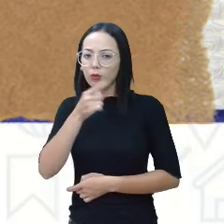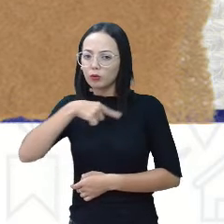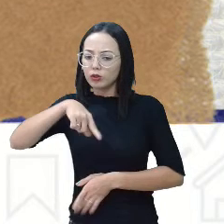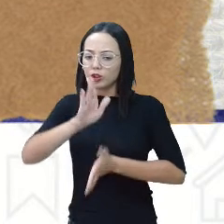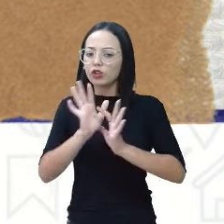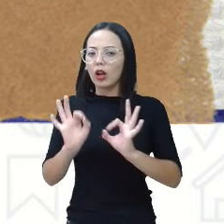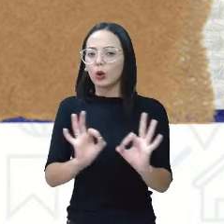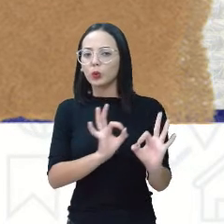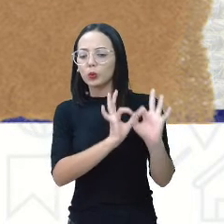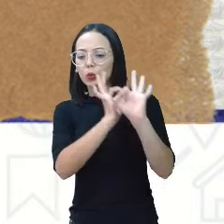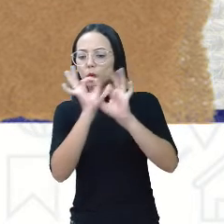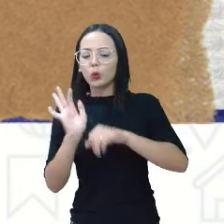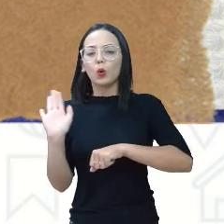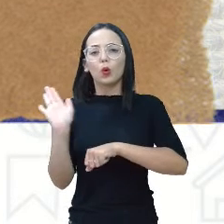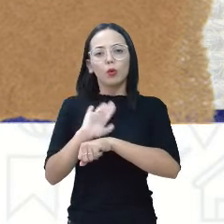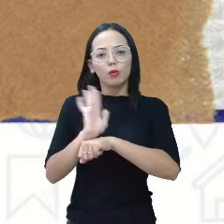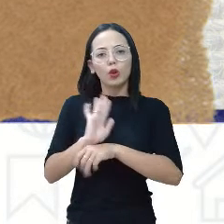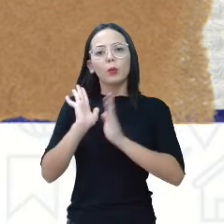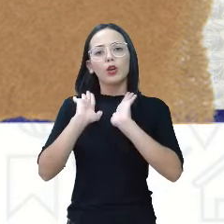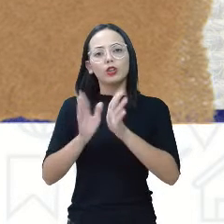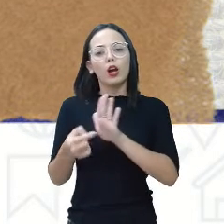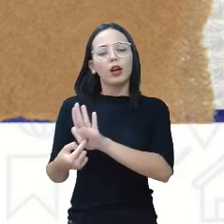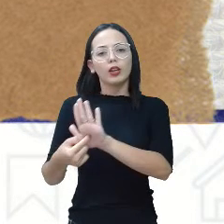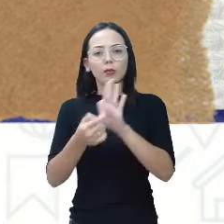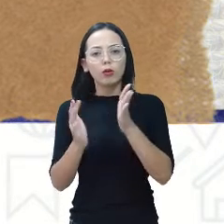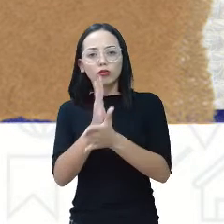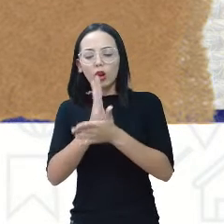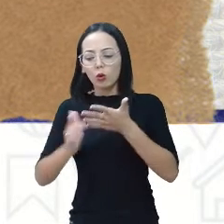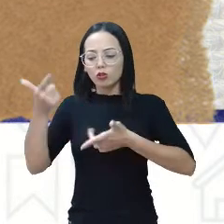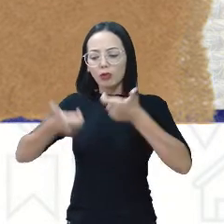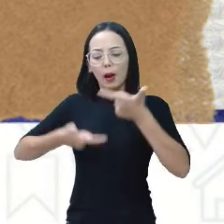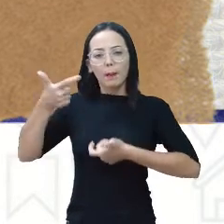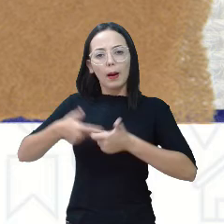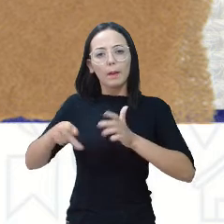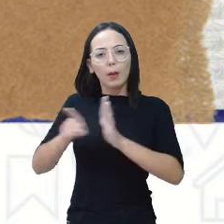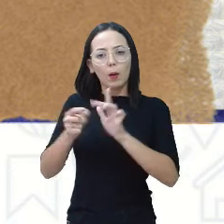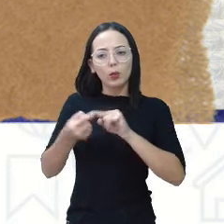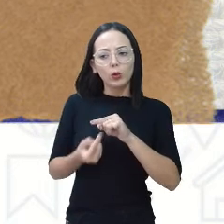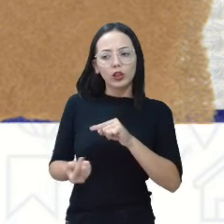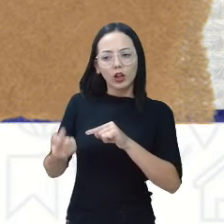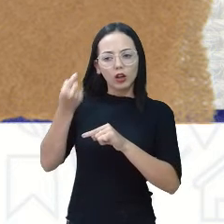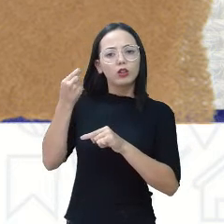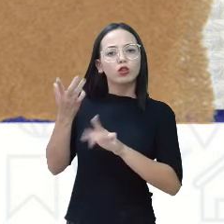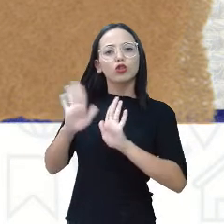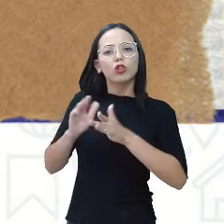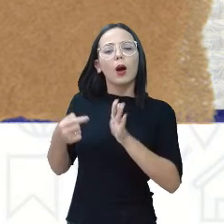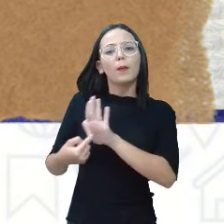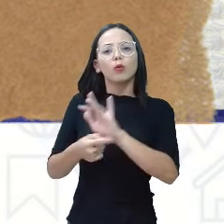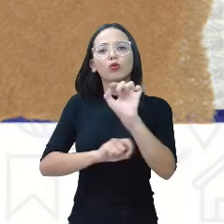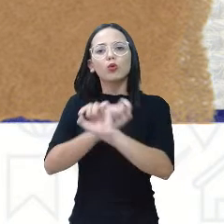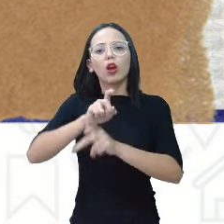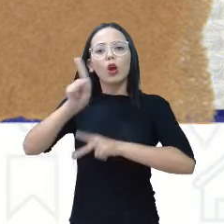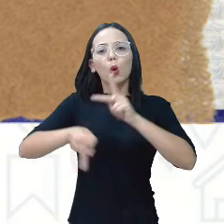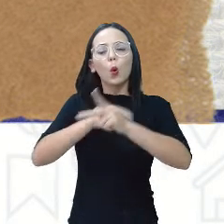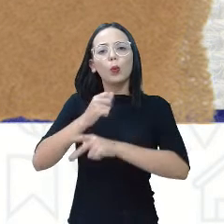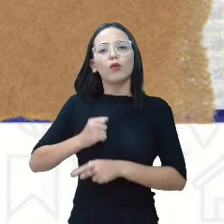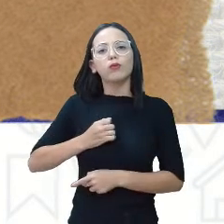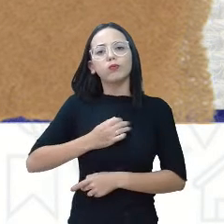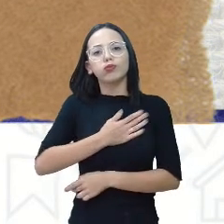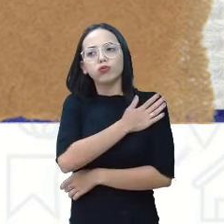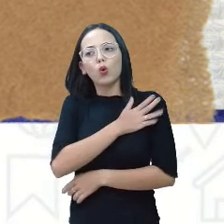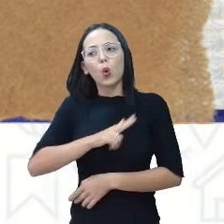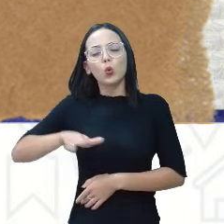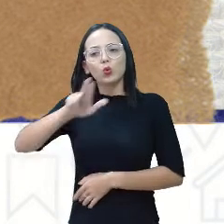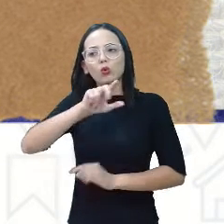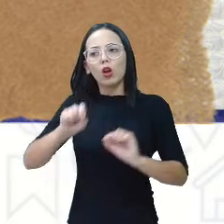assistido algum filme que mostra, né, alguns combates medievais ou modernos, e mostra os soldados, né, eles usando,